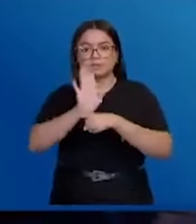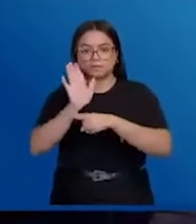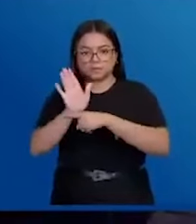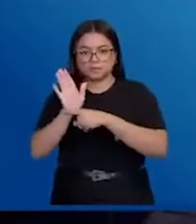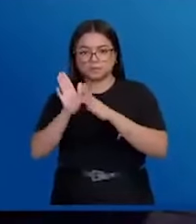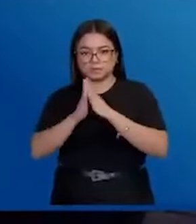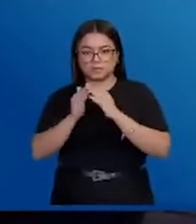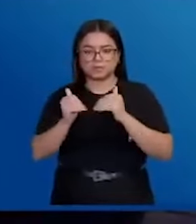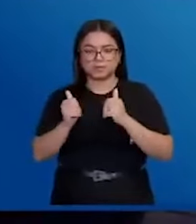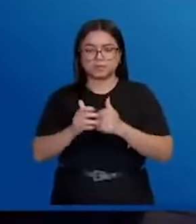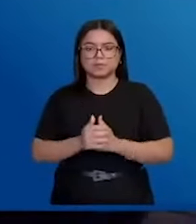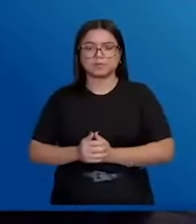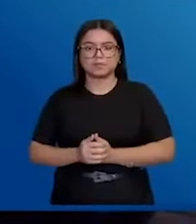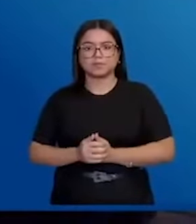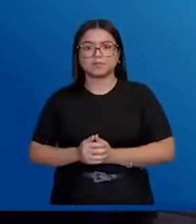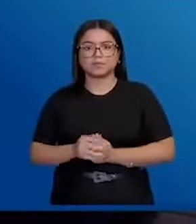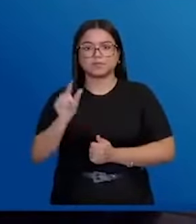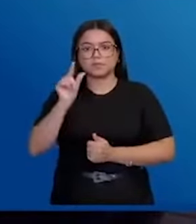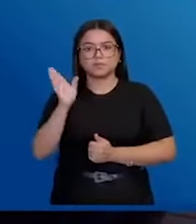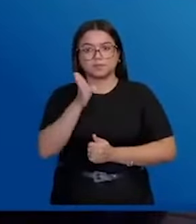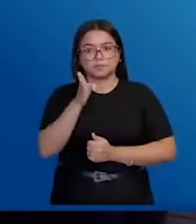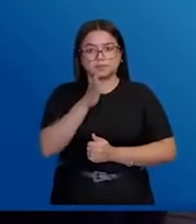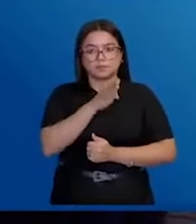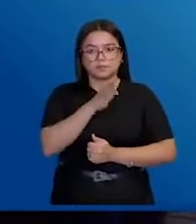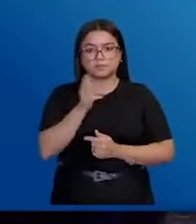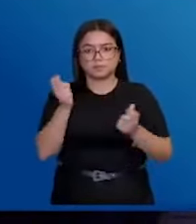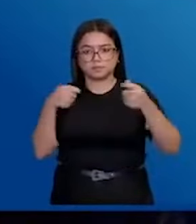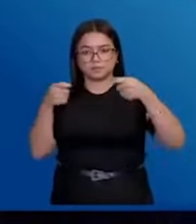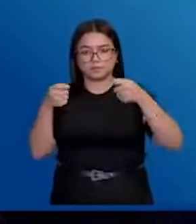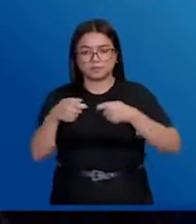aqui. Mais para lá,